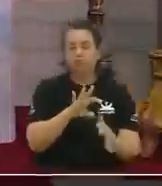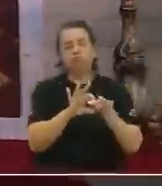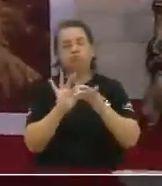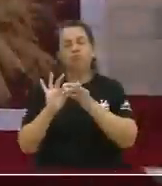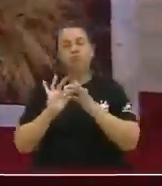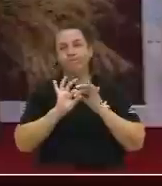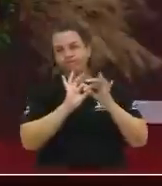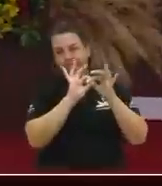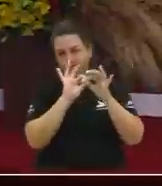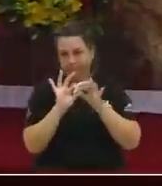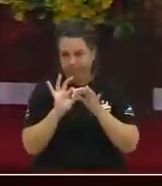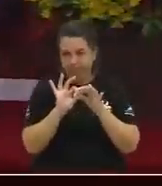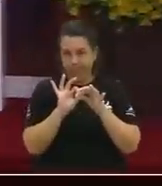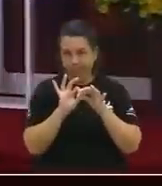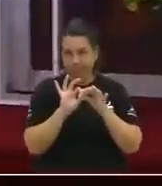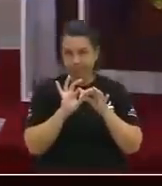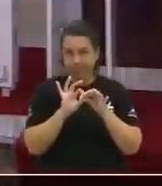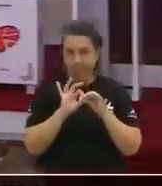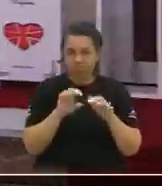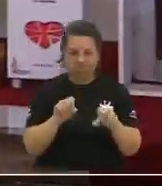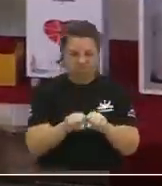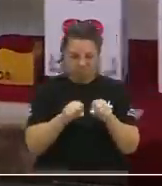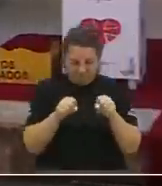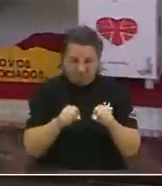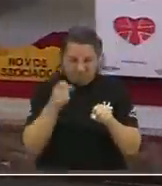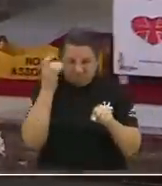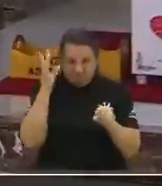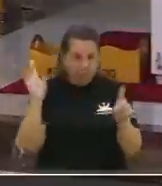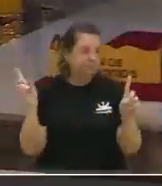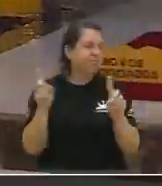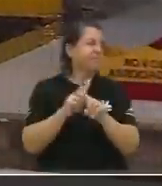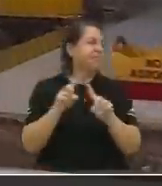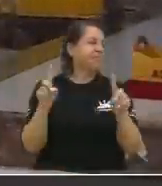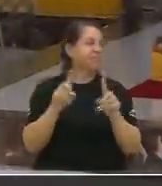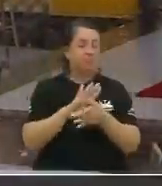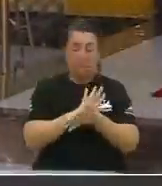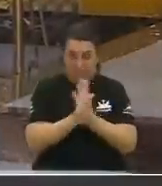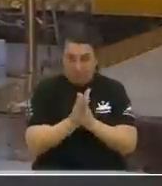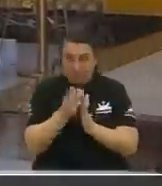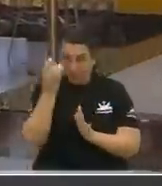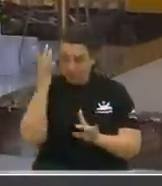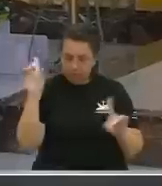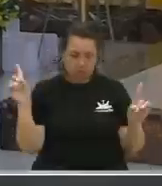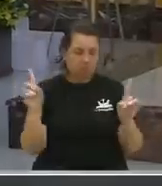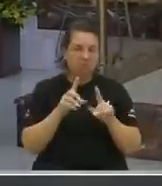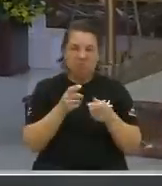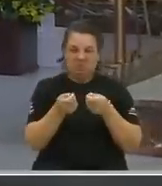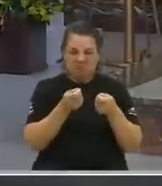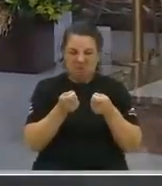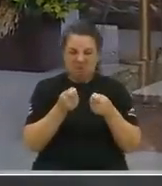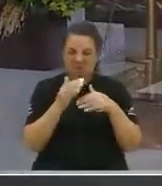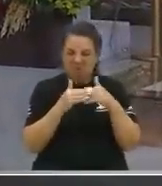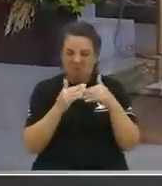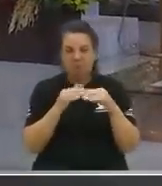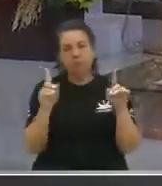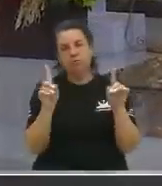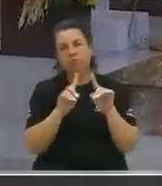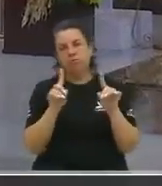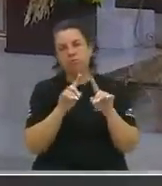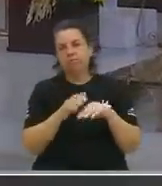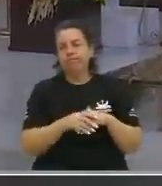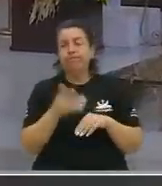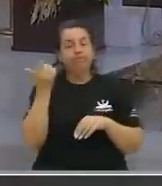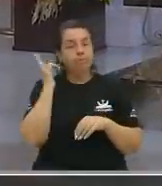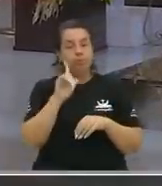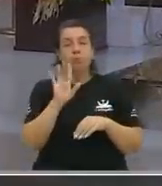unidos, você não destrói fácil não, você não manipula fácil não.